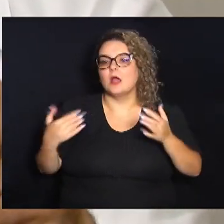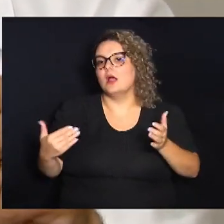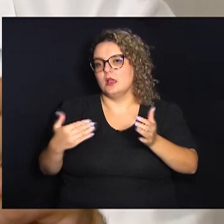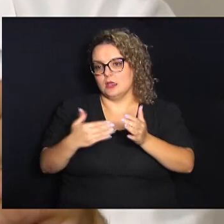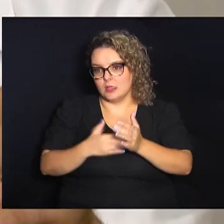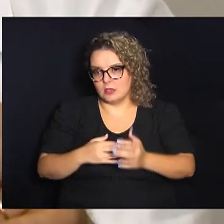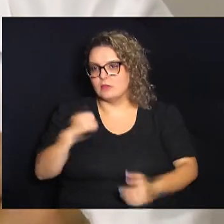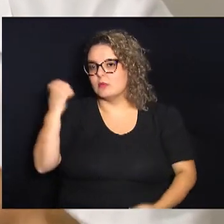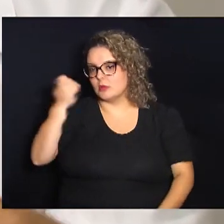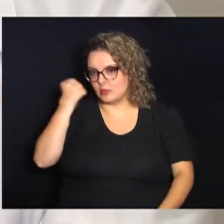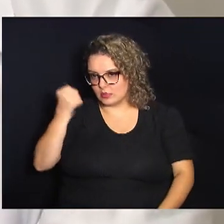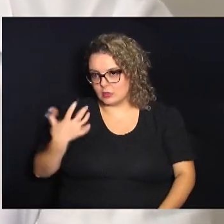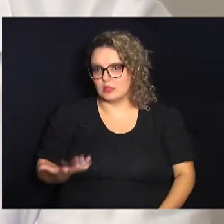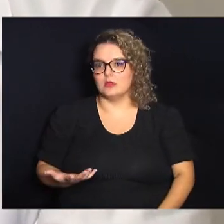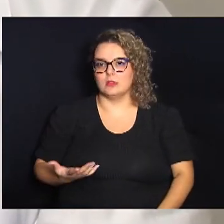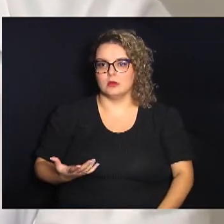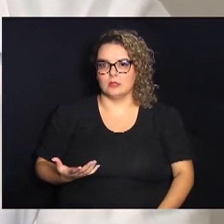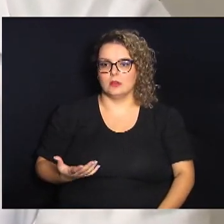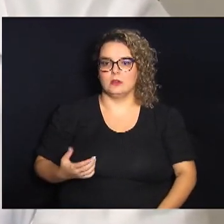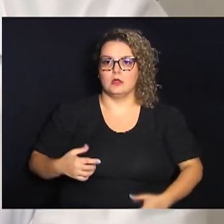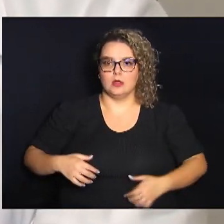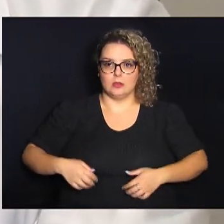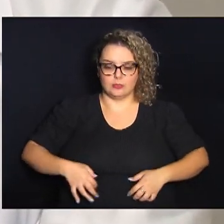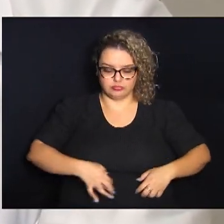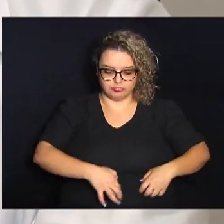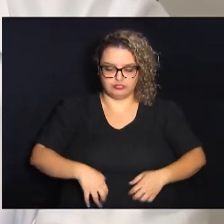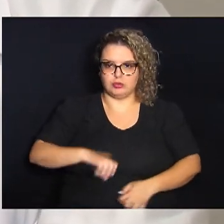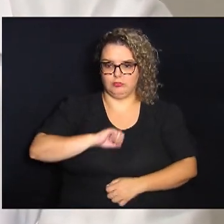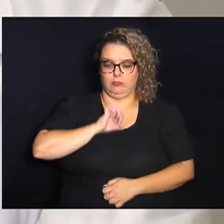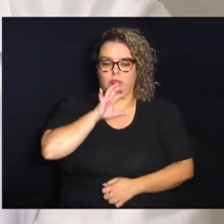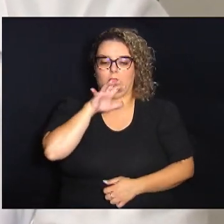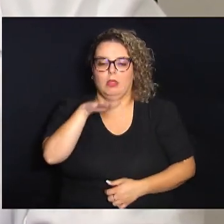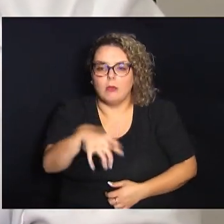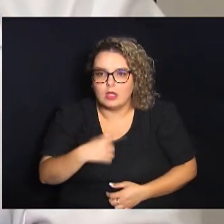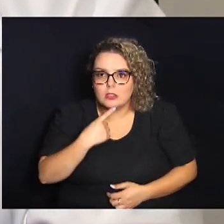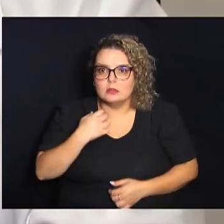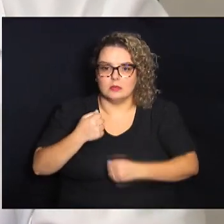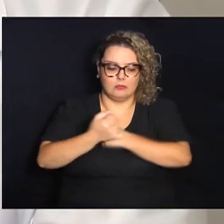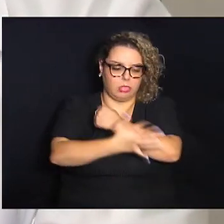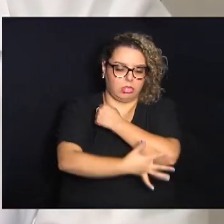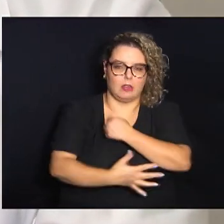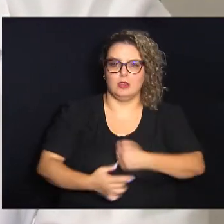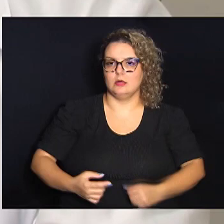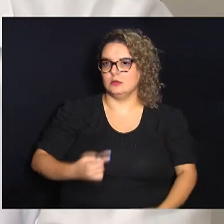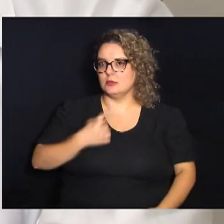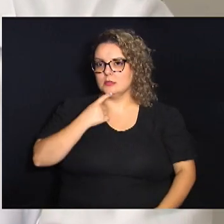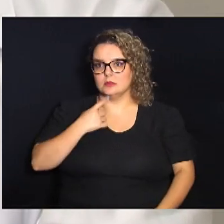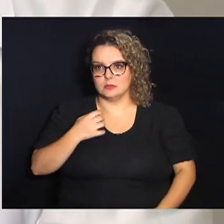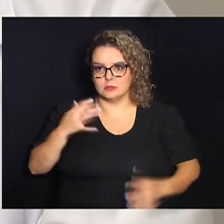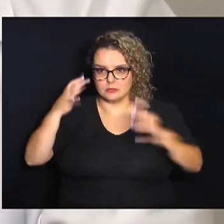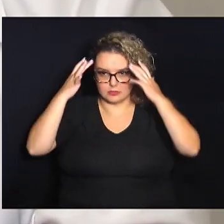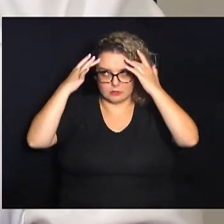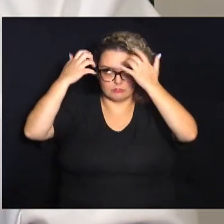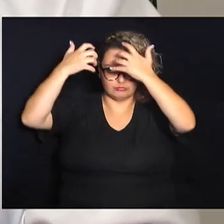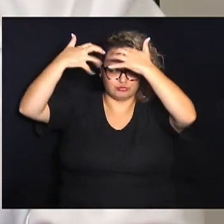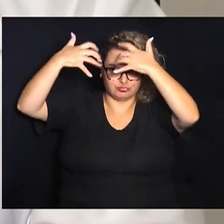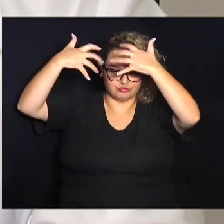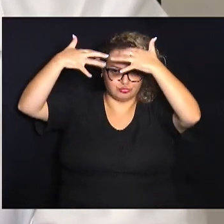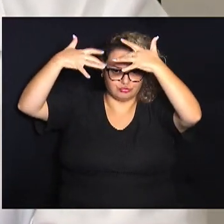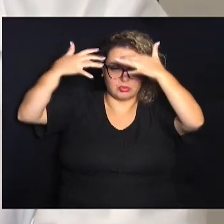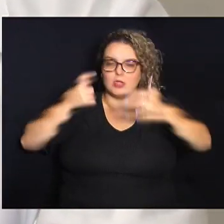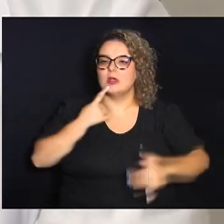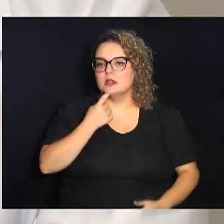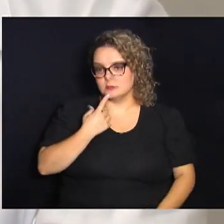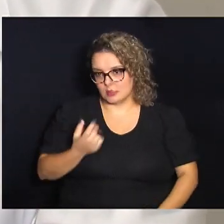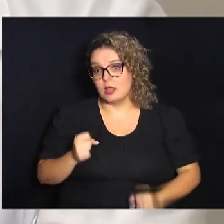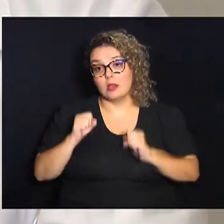sangramentos graves, como trato gastrointestinal, então vomitar sangue, evacuar sangue, sangramento na cabeça, né? Que aí são condições